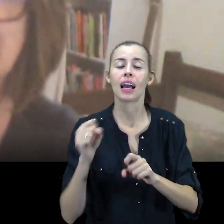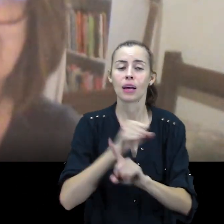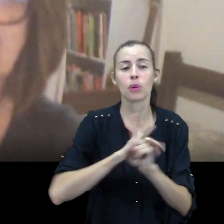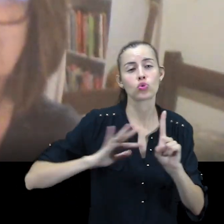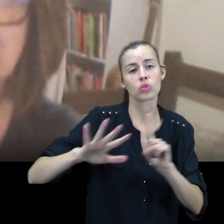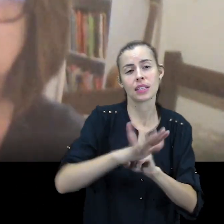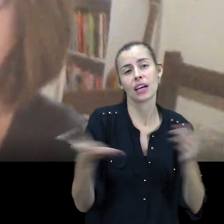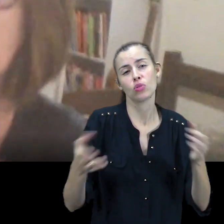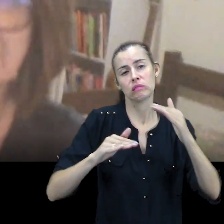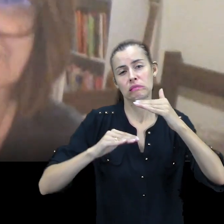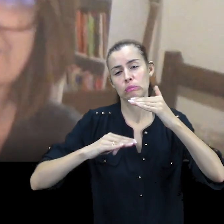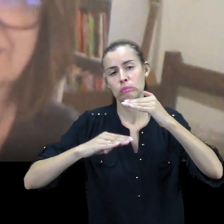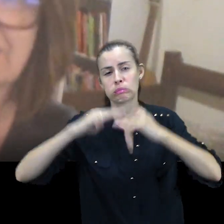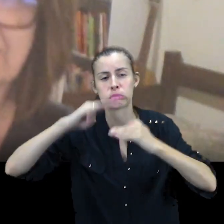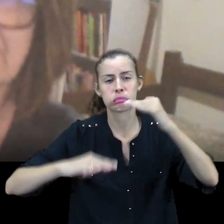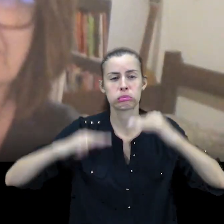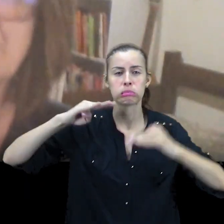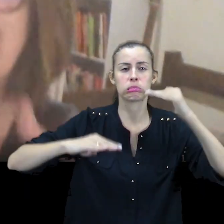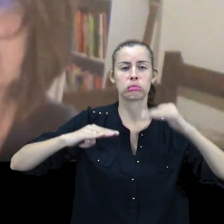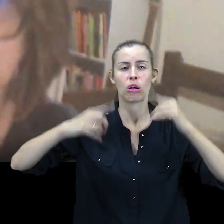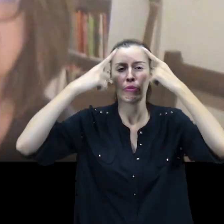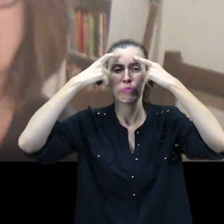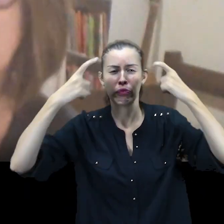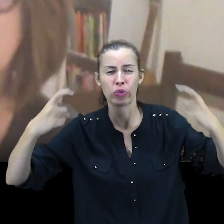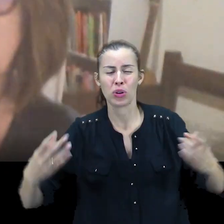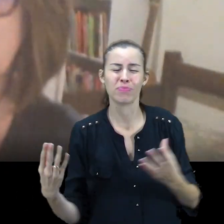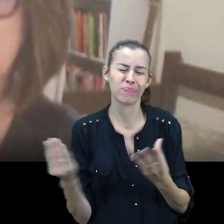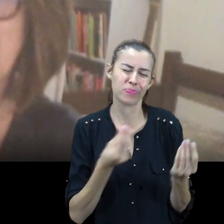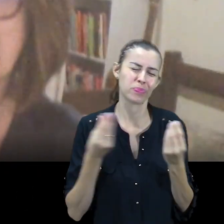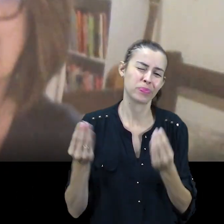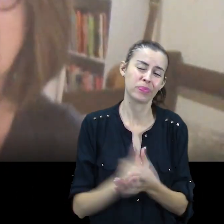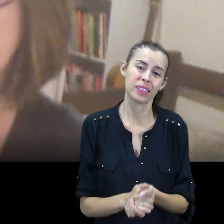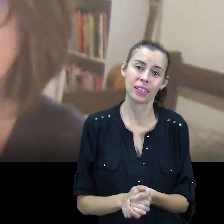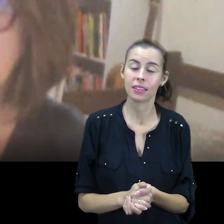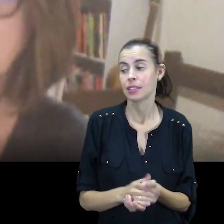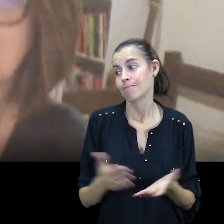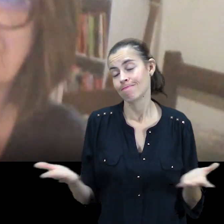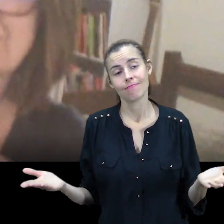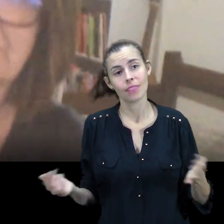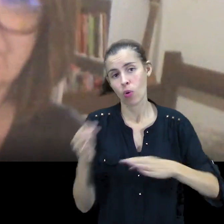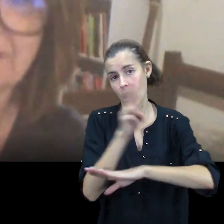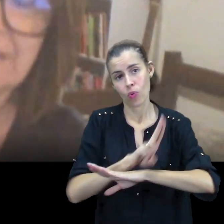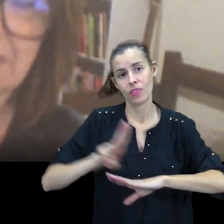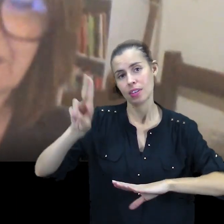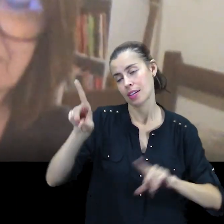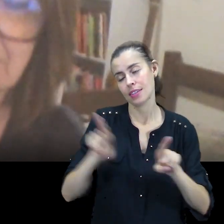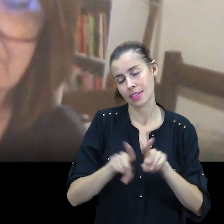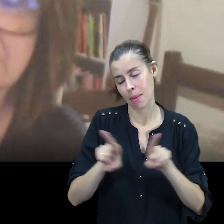na universidade isso de alguma maneira tem impactos, tem elementos da cultura mais